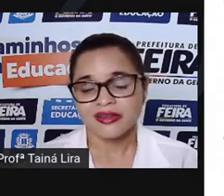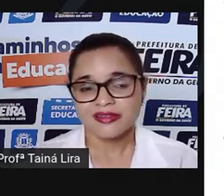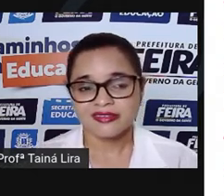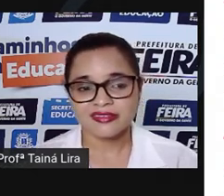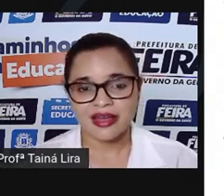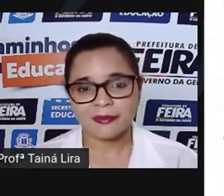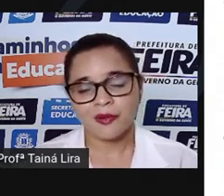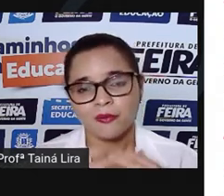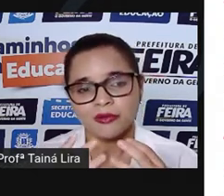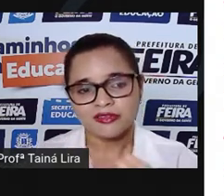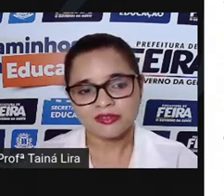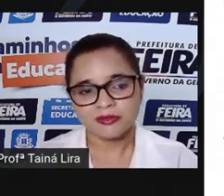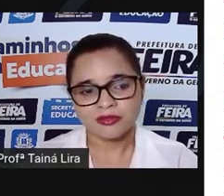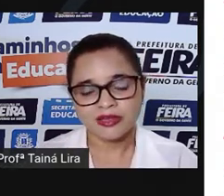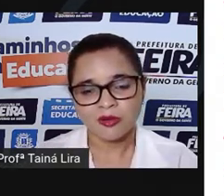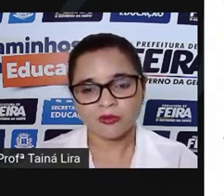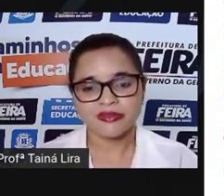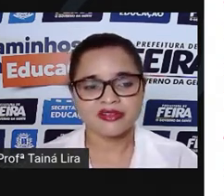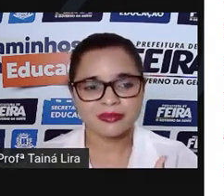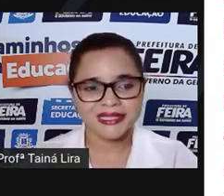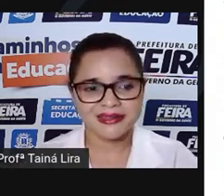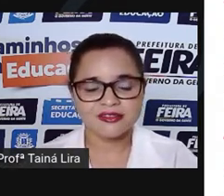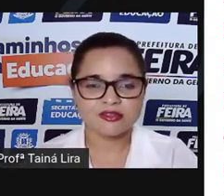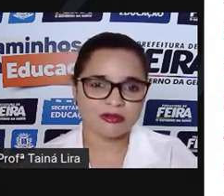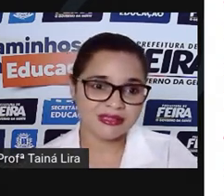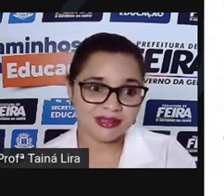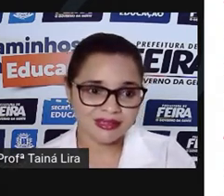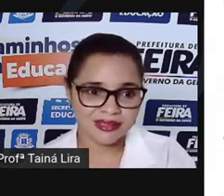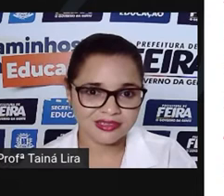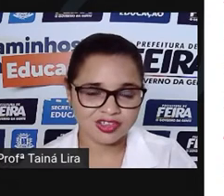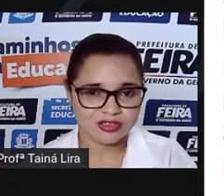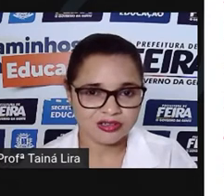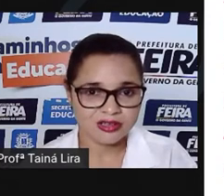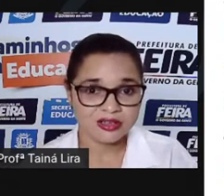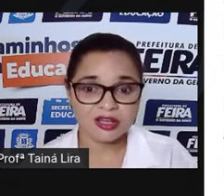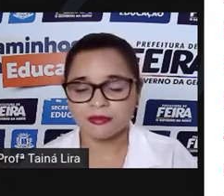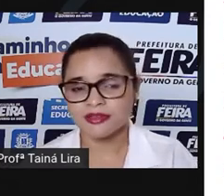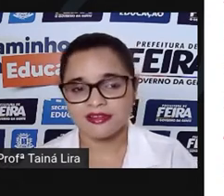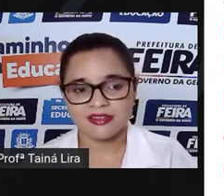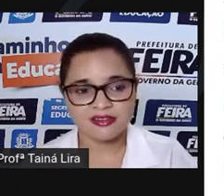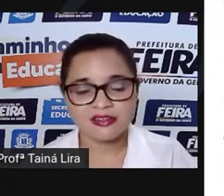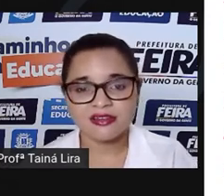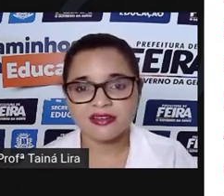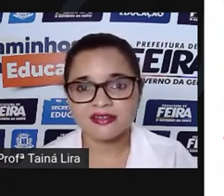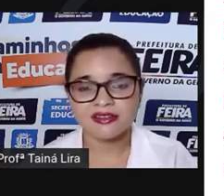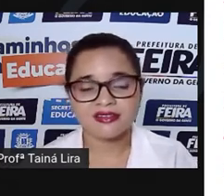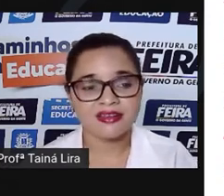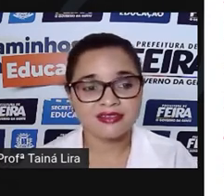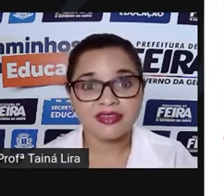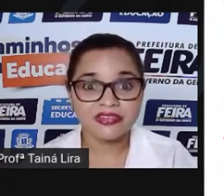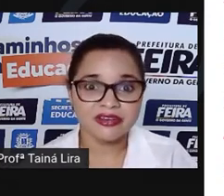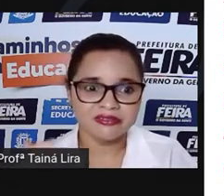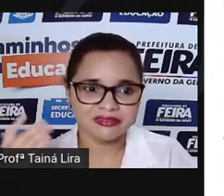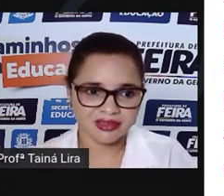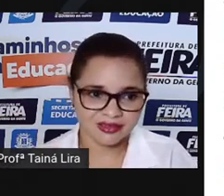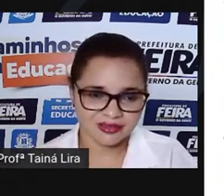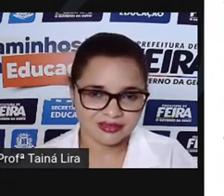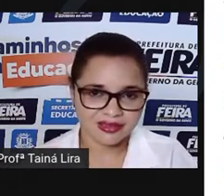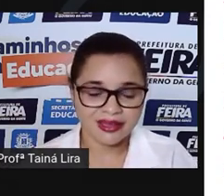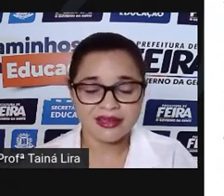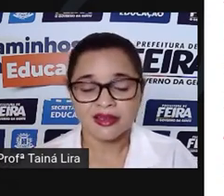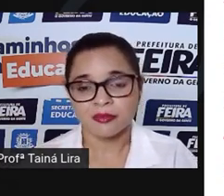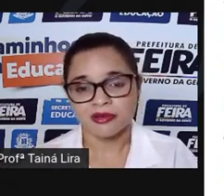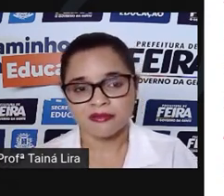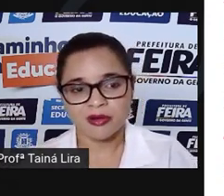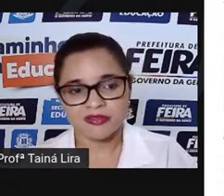jogando, saiba algumas, tem algumas habilidades com a internet, que muitas vezes as crianças ainda não têm,